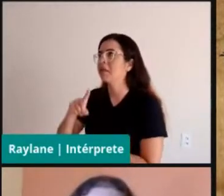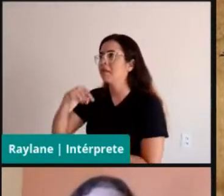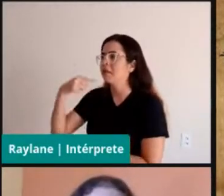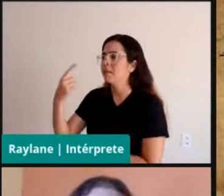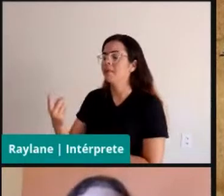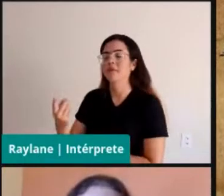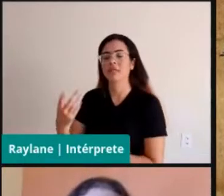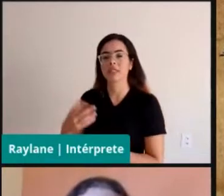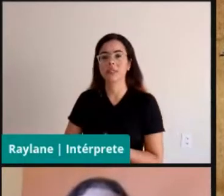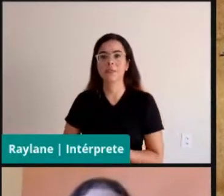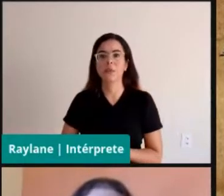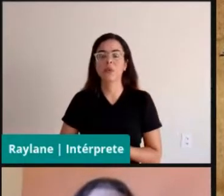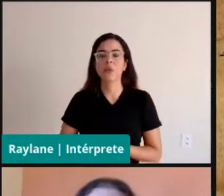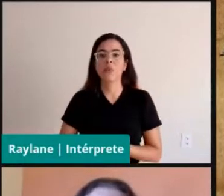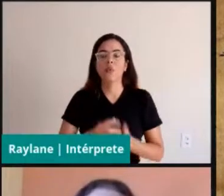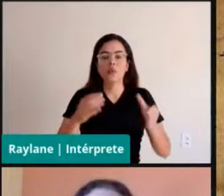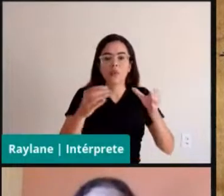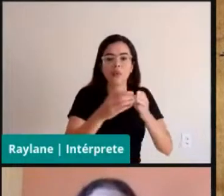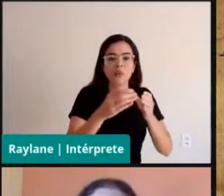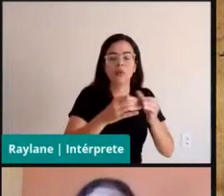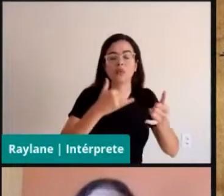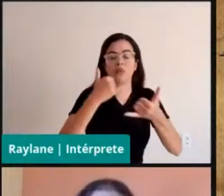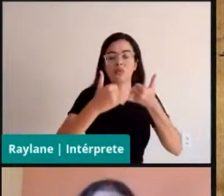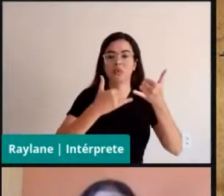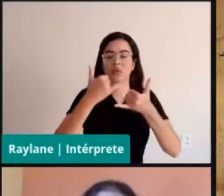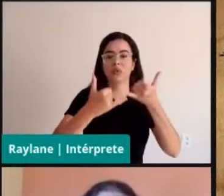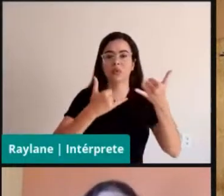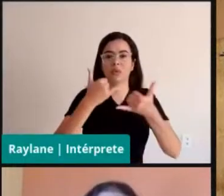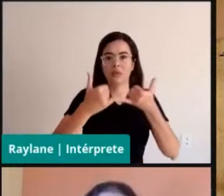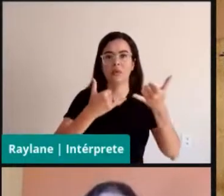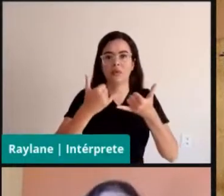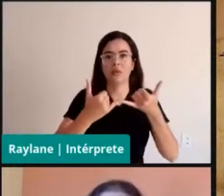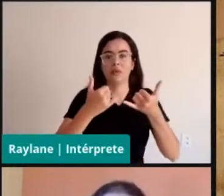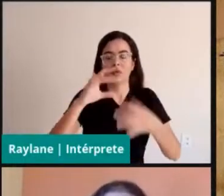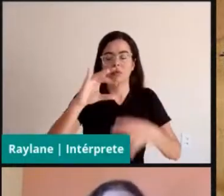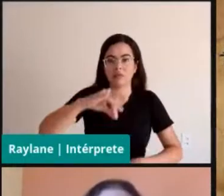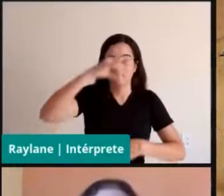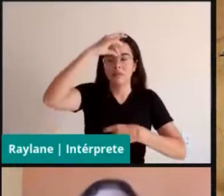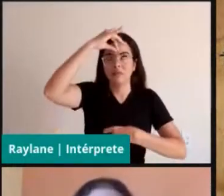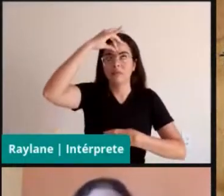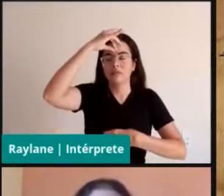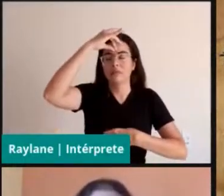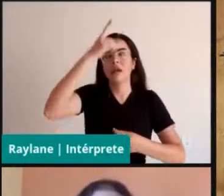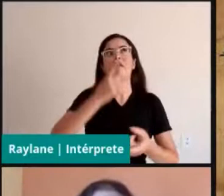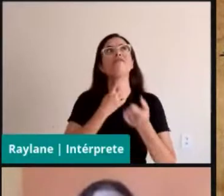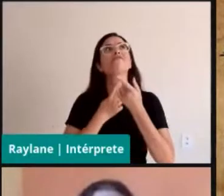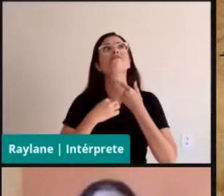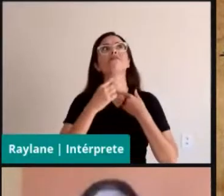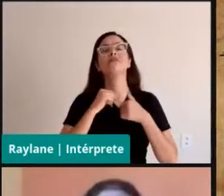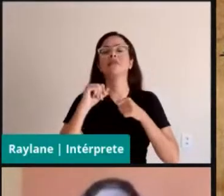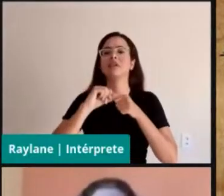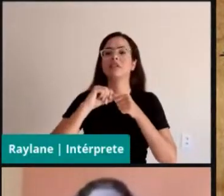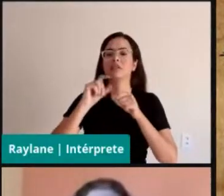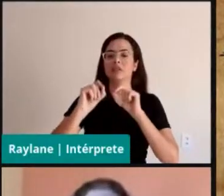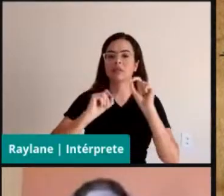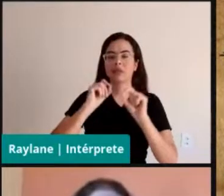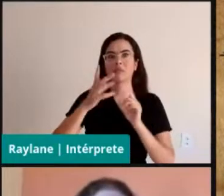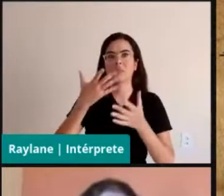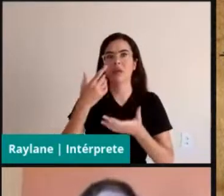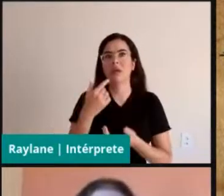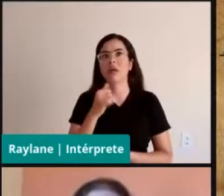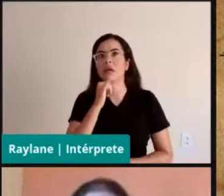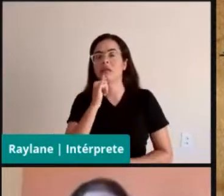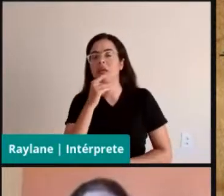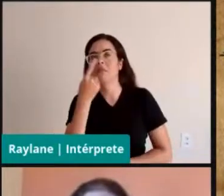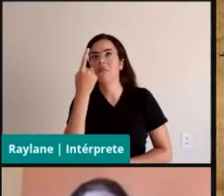vão descrever o que eles querem fazer, interpretando mesmo os próprios personagens. Por exemplo, um deles pode virar e falar: bem, eu vou